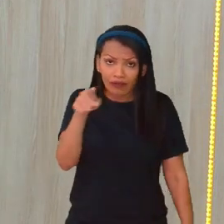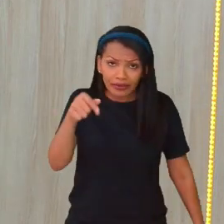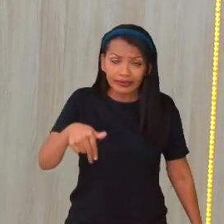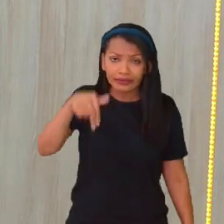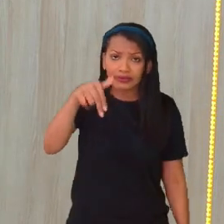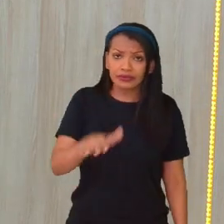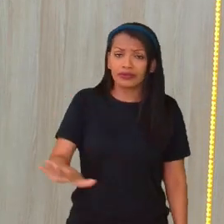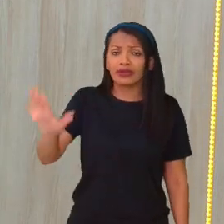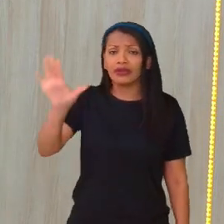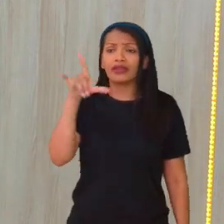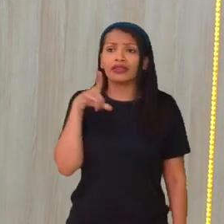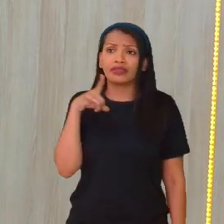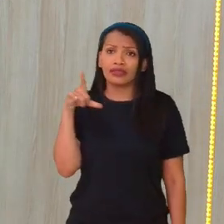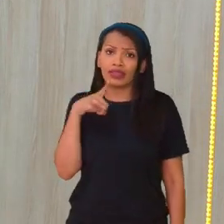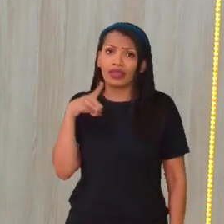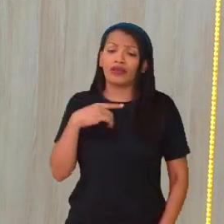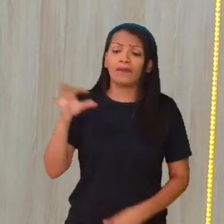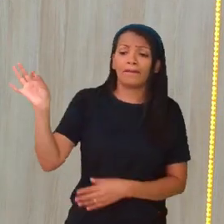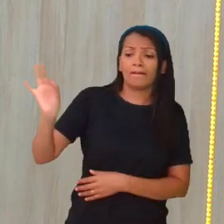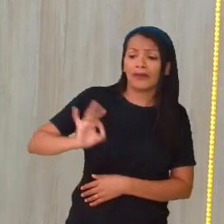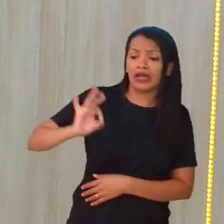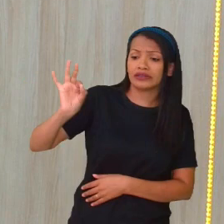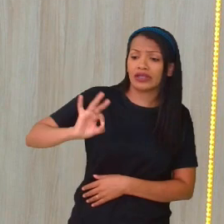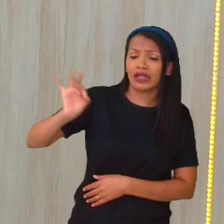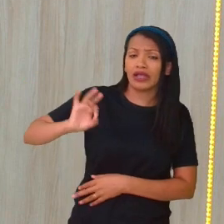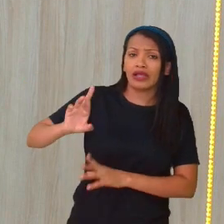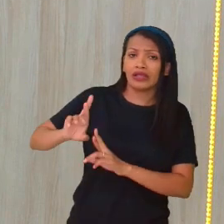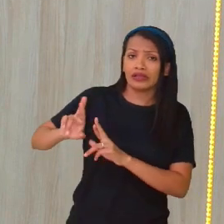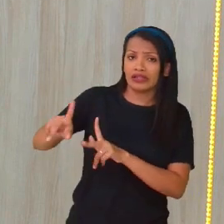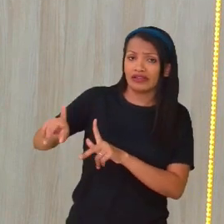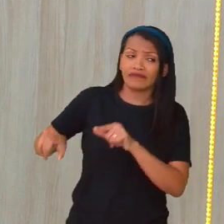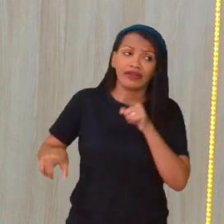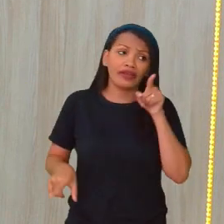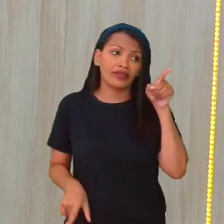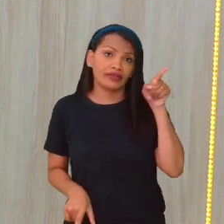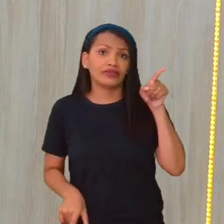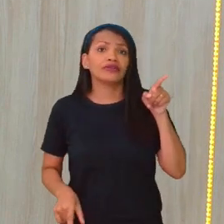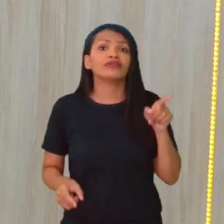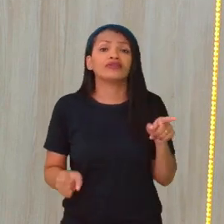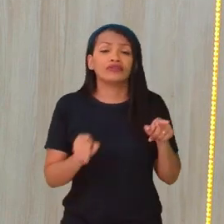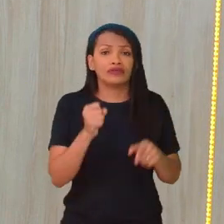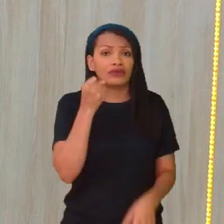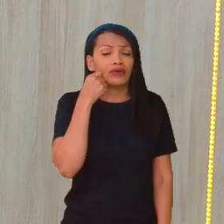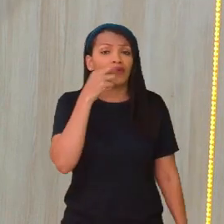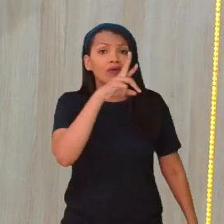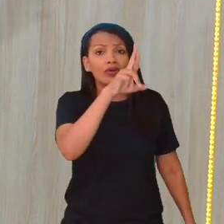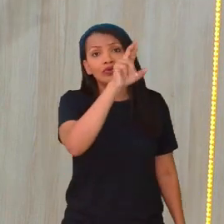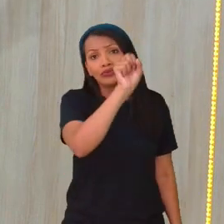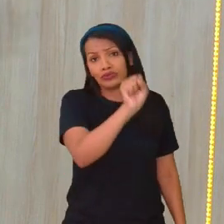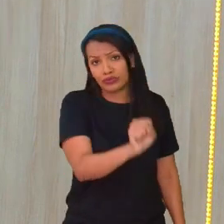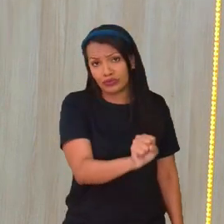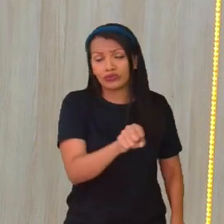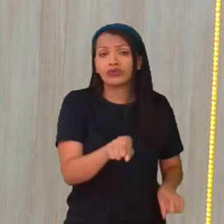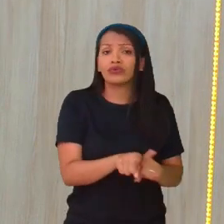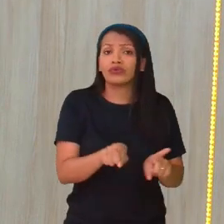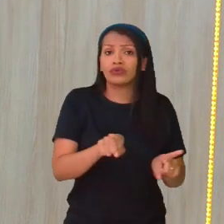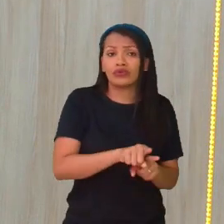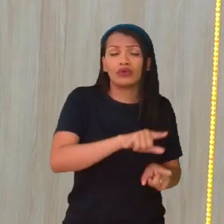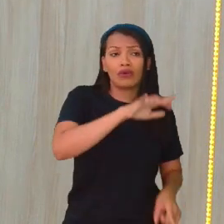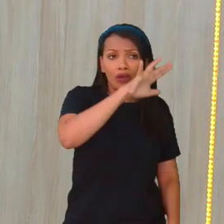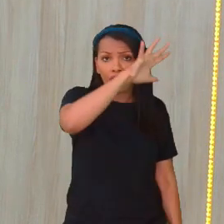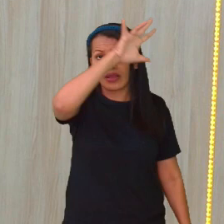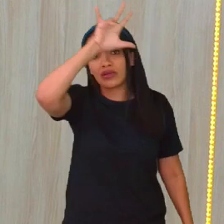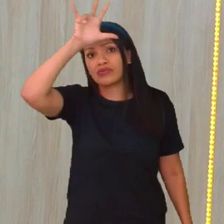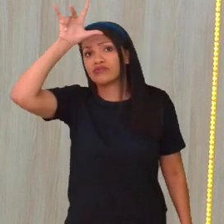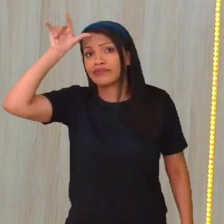ter uns valores percentuais de um jeito, lá no Rio Grande do Sul de outro, no Amazonas de outro. Isso é